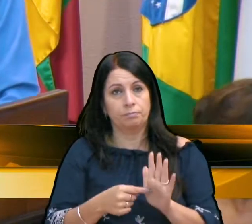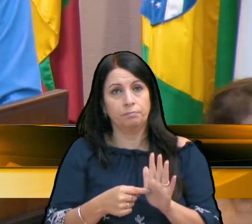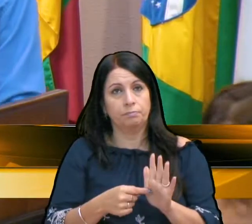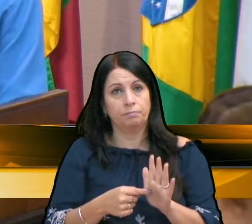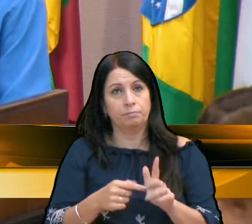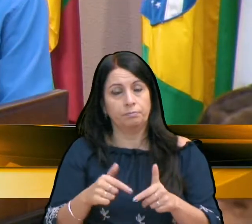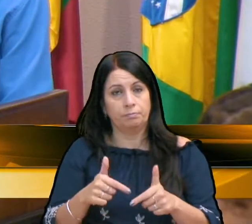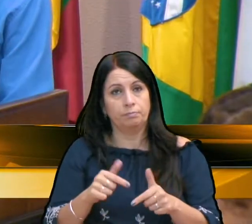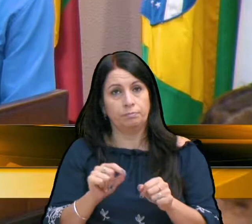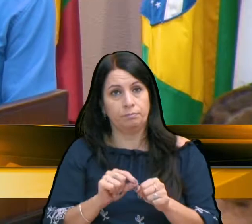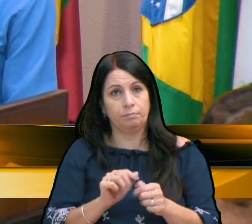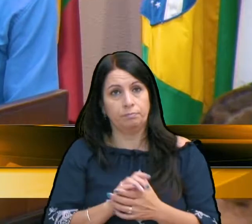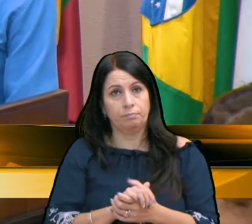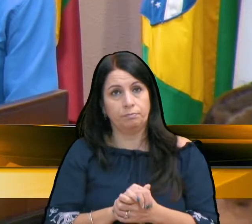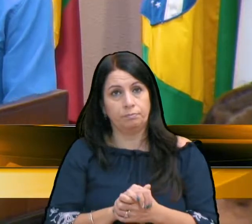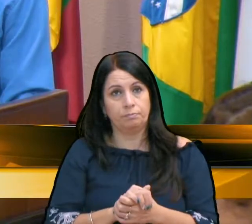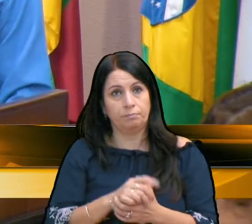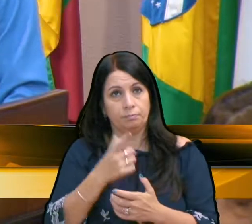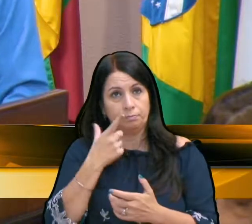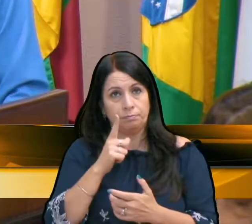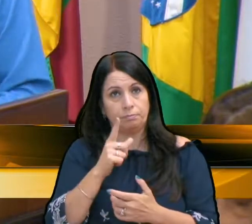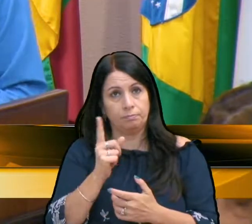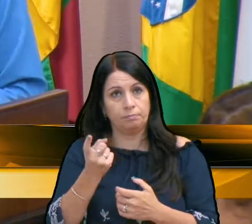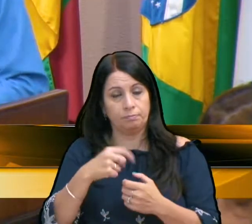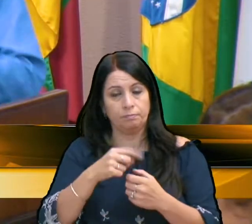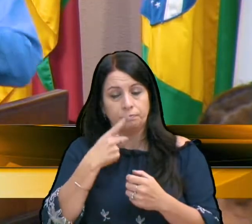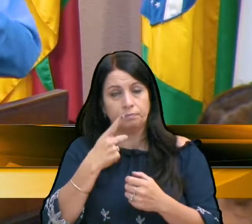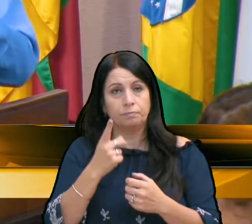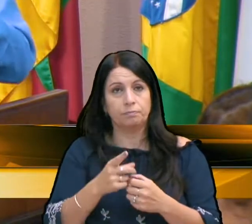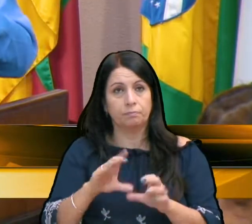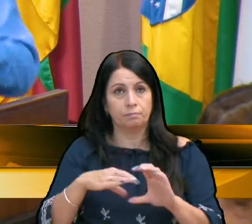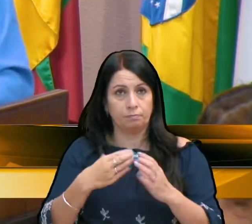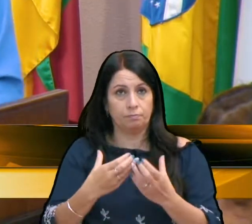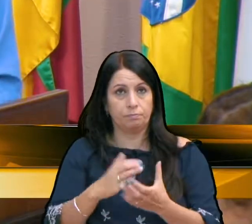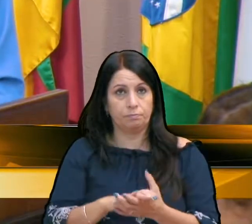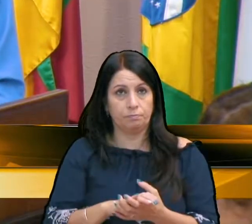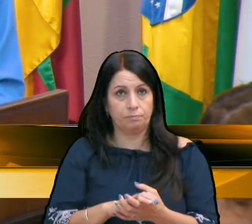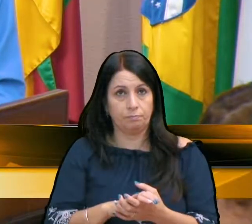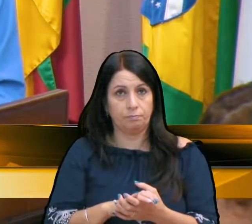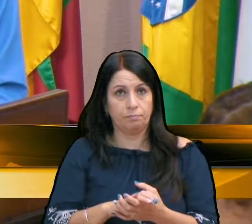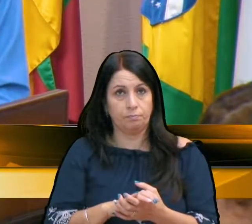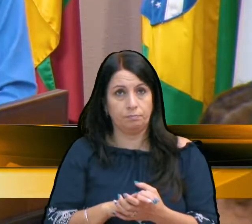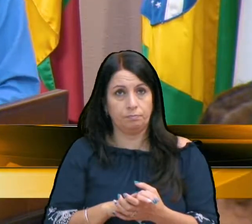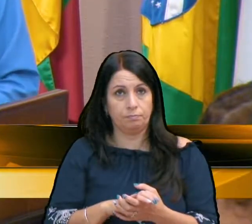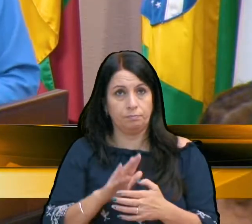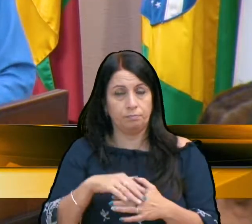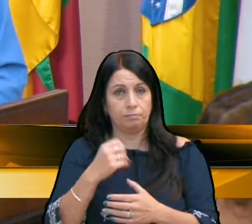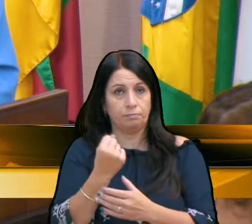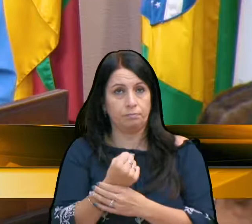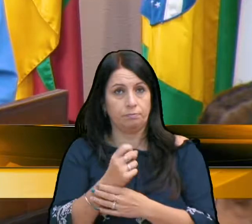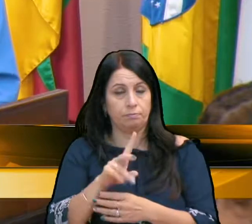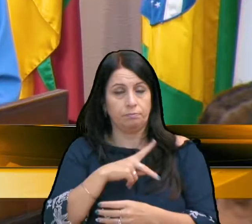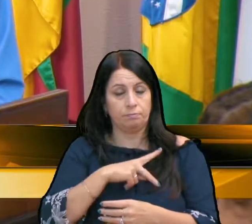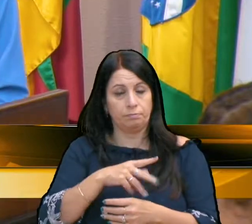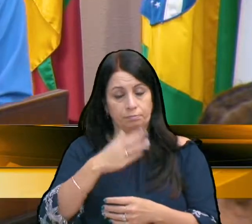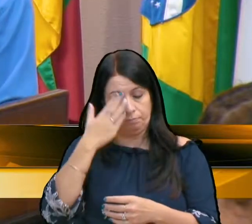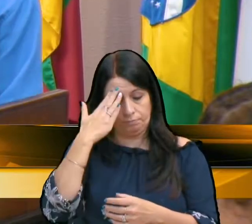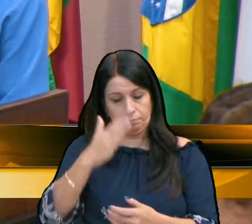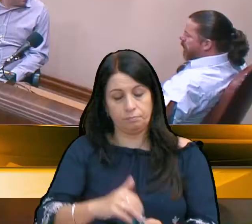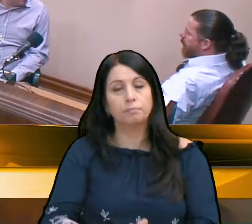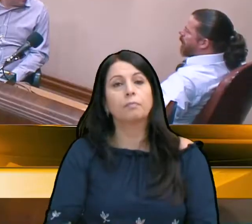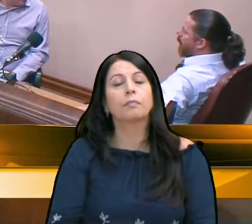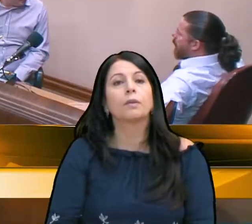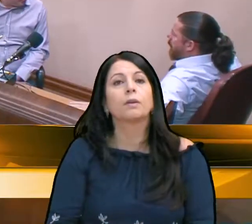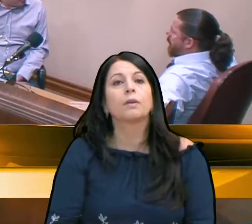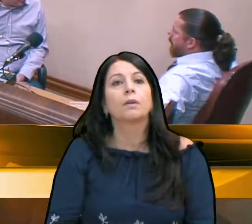que esse trabalho foi feito e quem ganha, volto a dizer, é a comunidade e a gente anda mais seguro. Era isso, senhor presidente. Meu muito